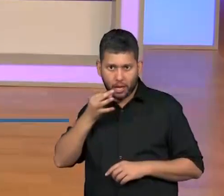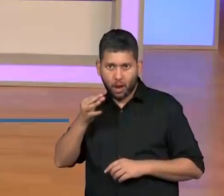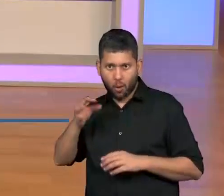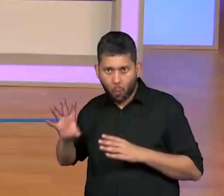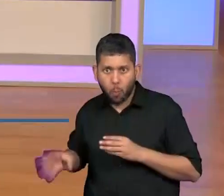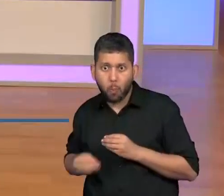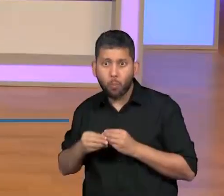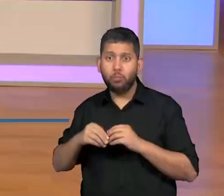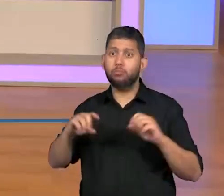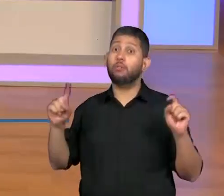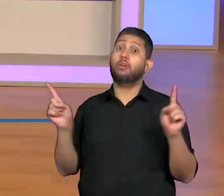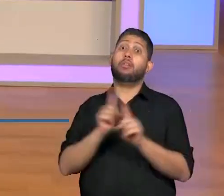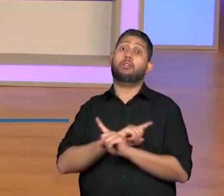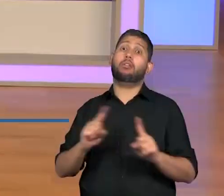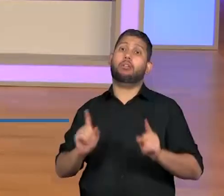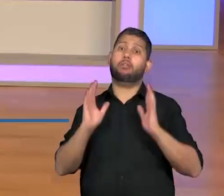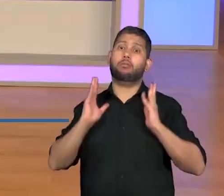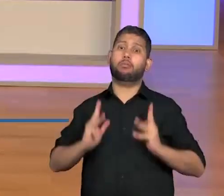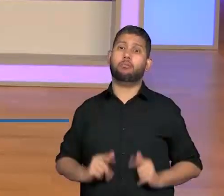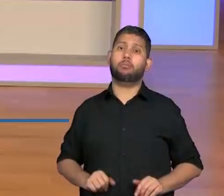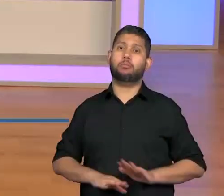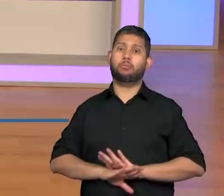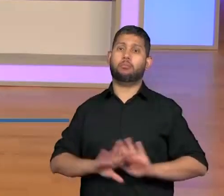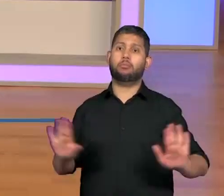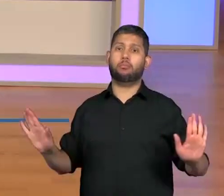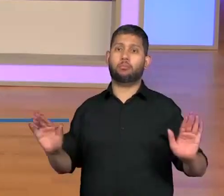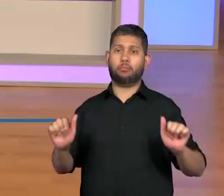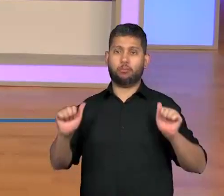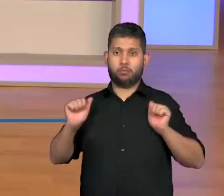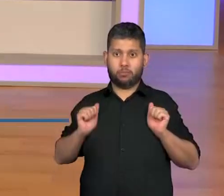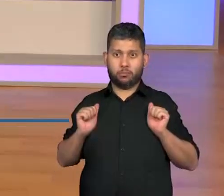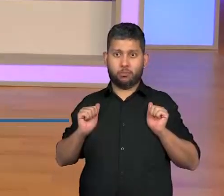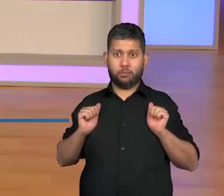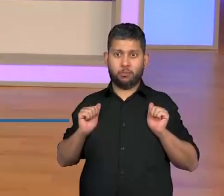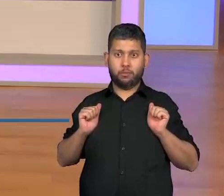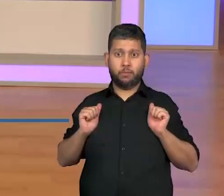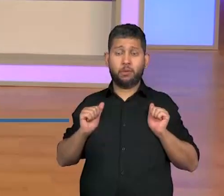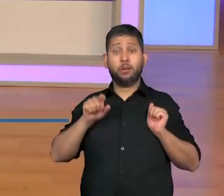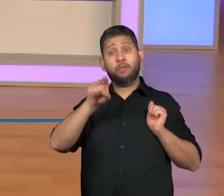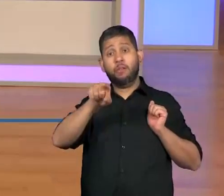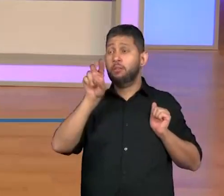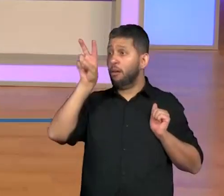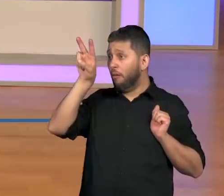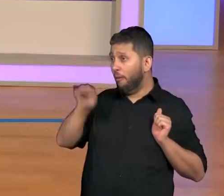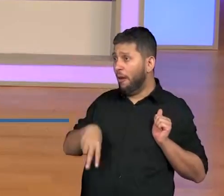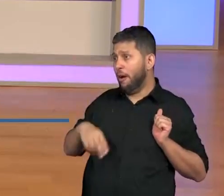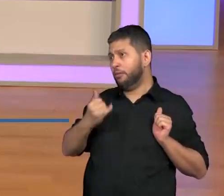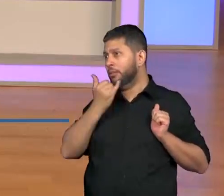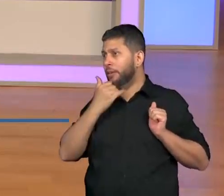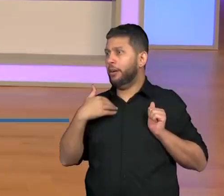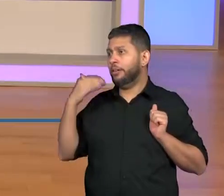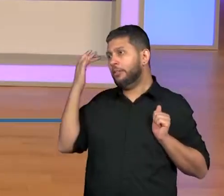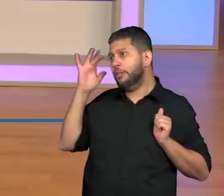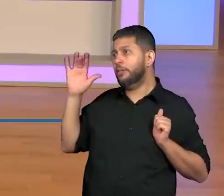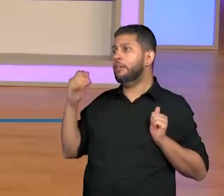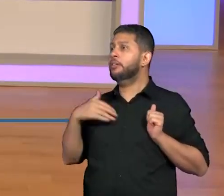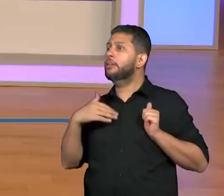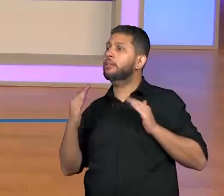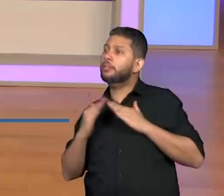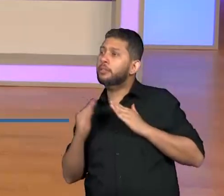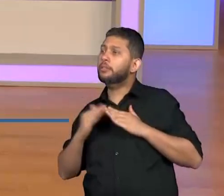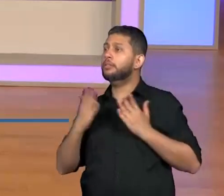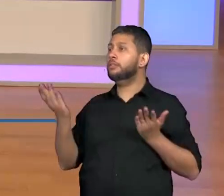como orientação e ponto, certo? Você pode concordar ou não, mas num texto de divulgação